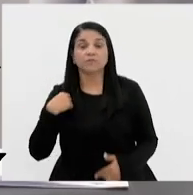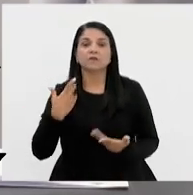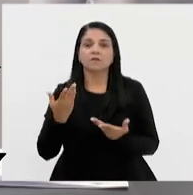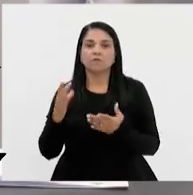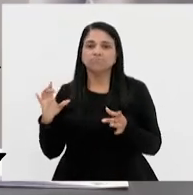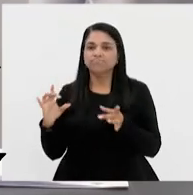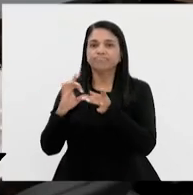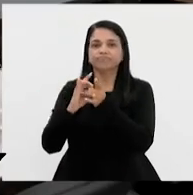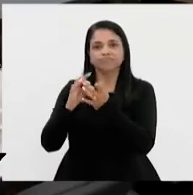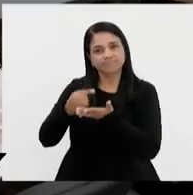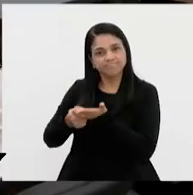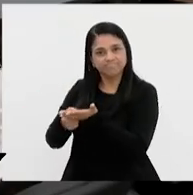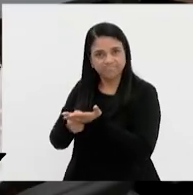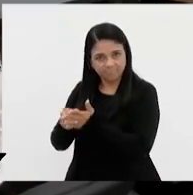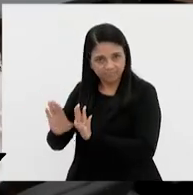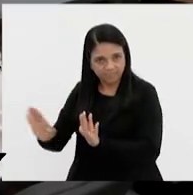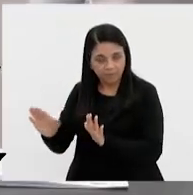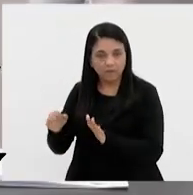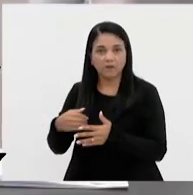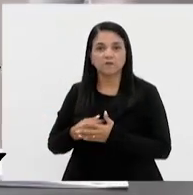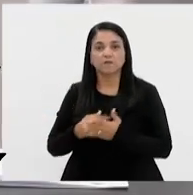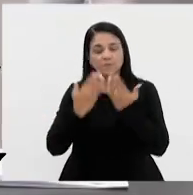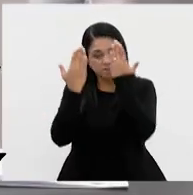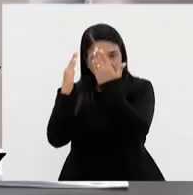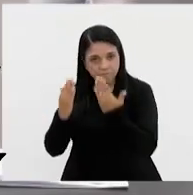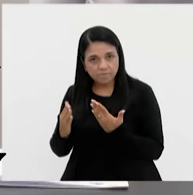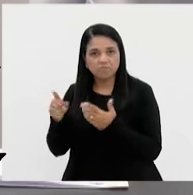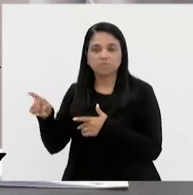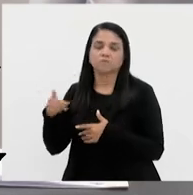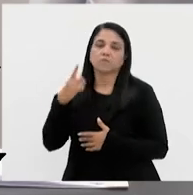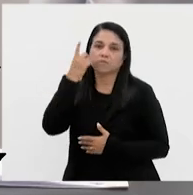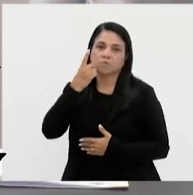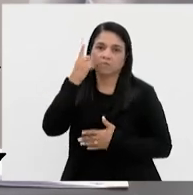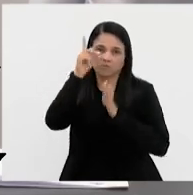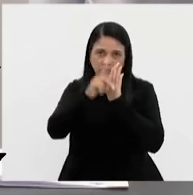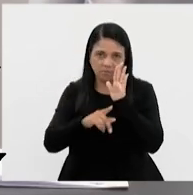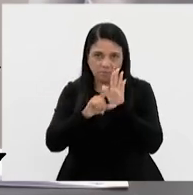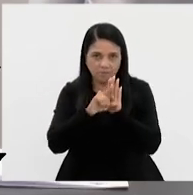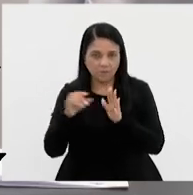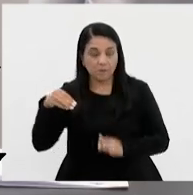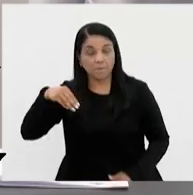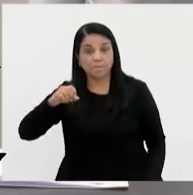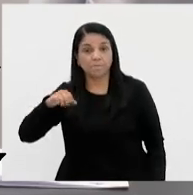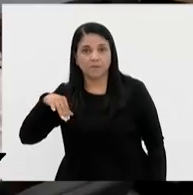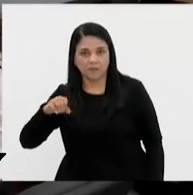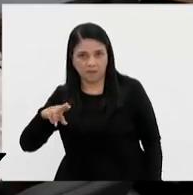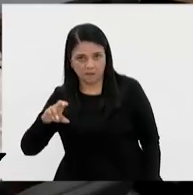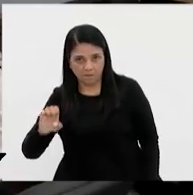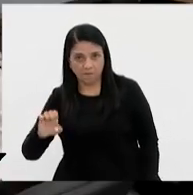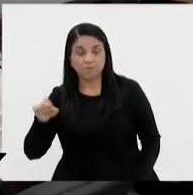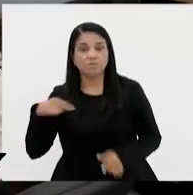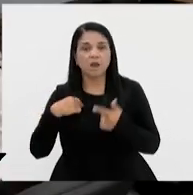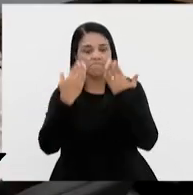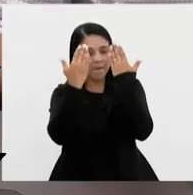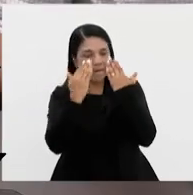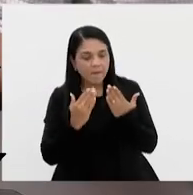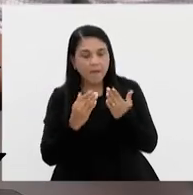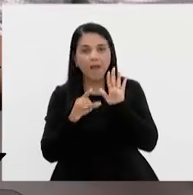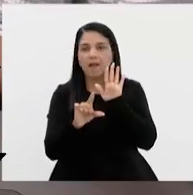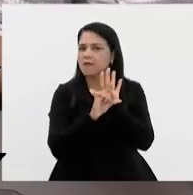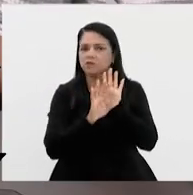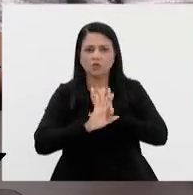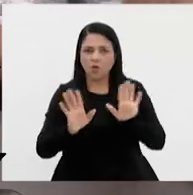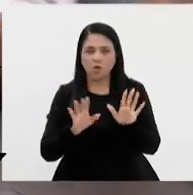consensual. Claro. Então, pedindo o projeto com vistas ao deputado Carlos Mink. Para verificar exatamente essa questão da lei, nada mais do que